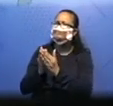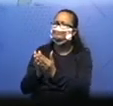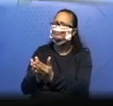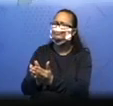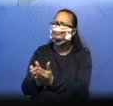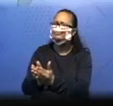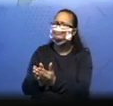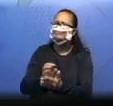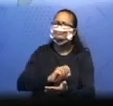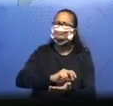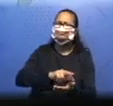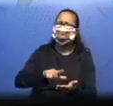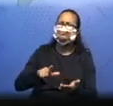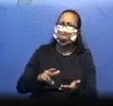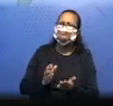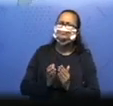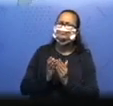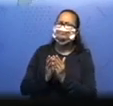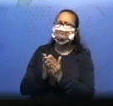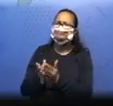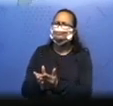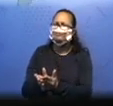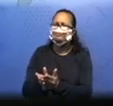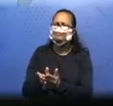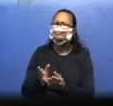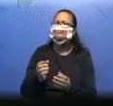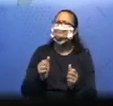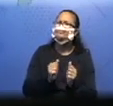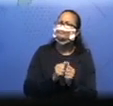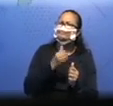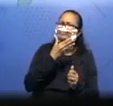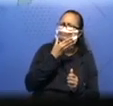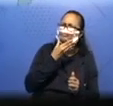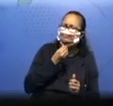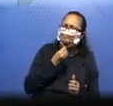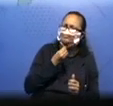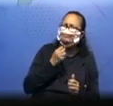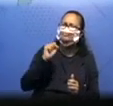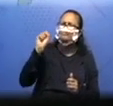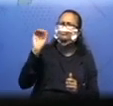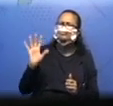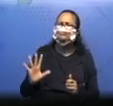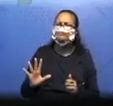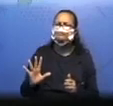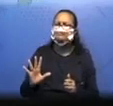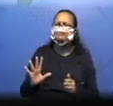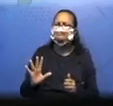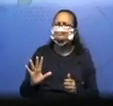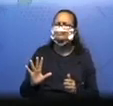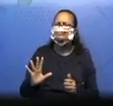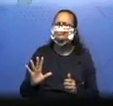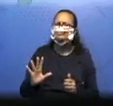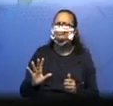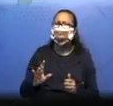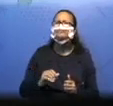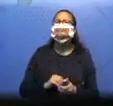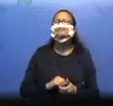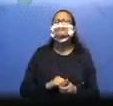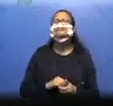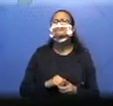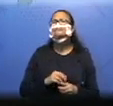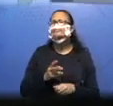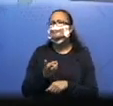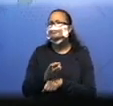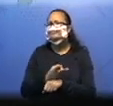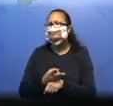seus navios, né? Com a sua esquadra, mapa, homens, partiu para as Índias, navegando em direção